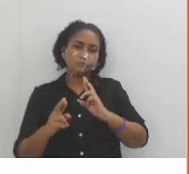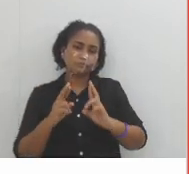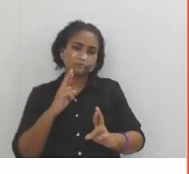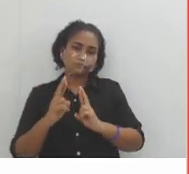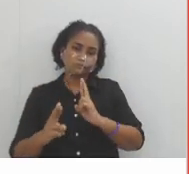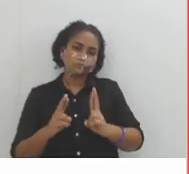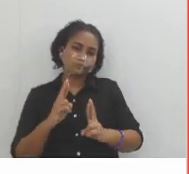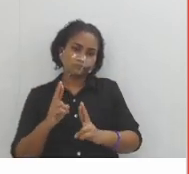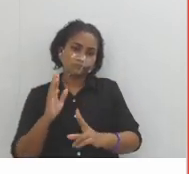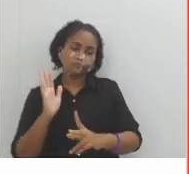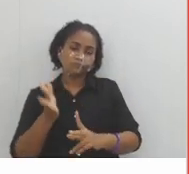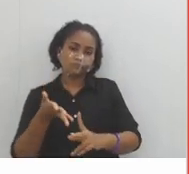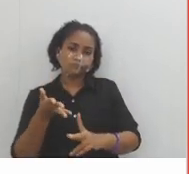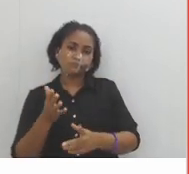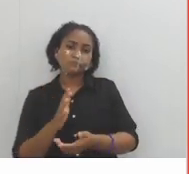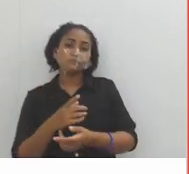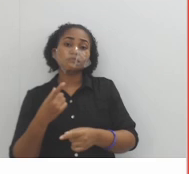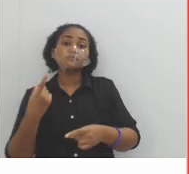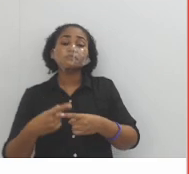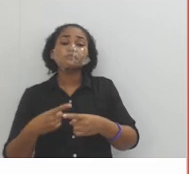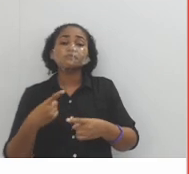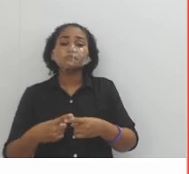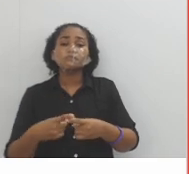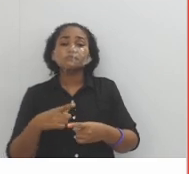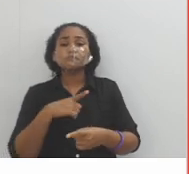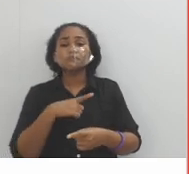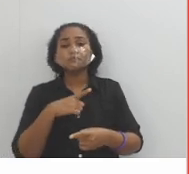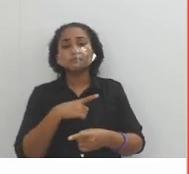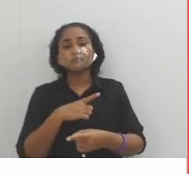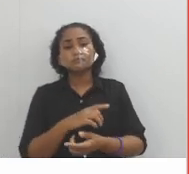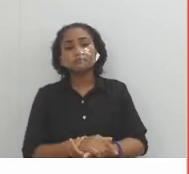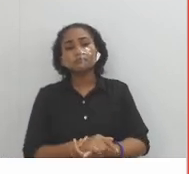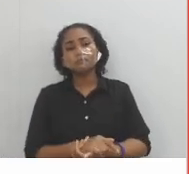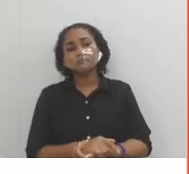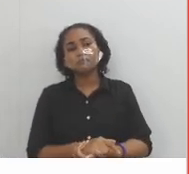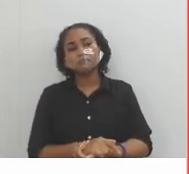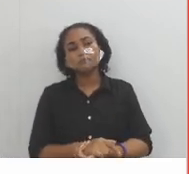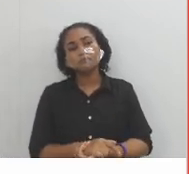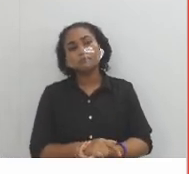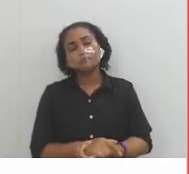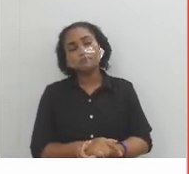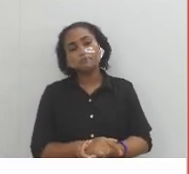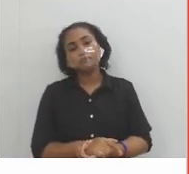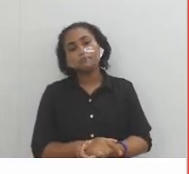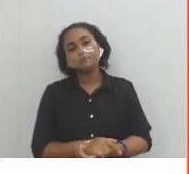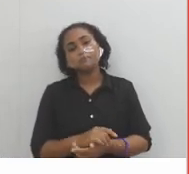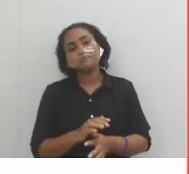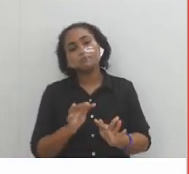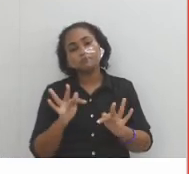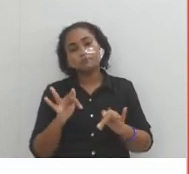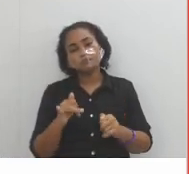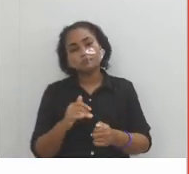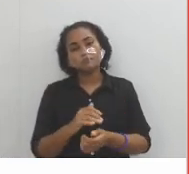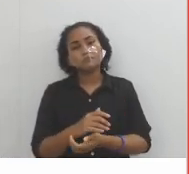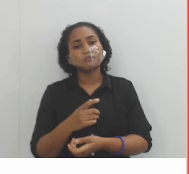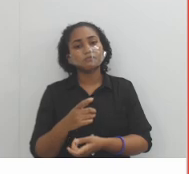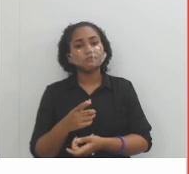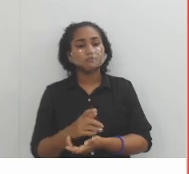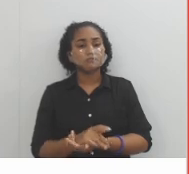O as está craseado aí porque eu tenho a presença do a preposição e do